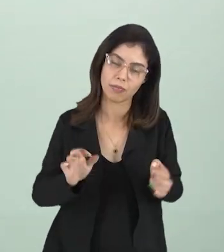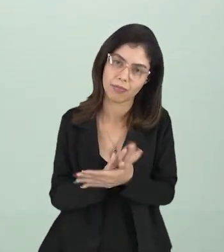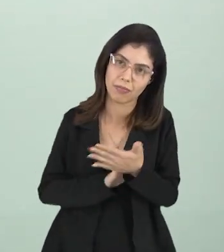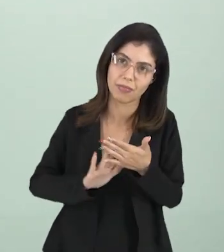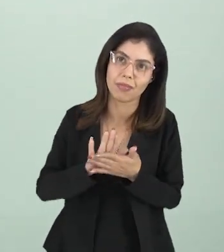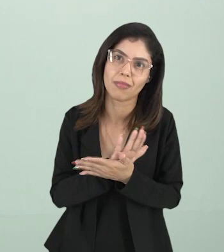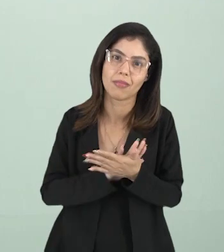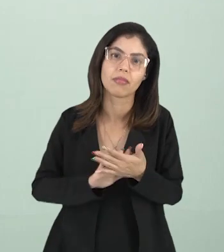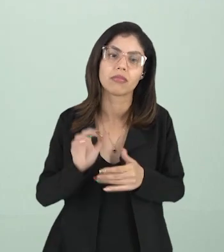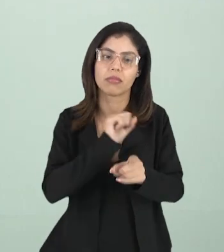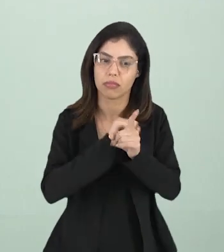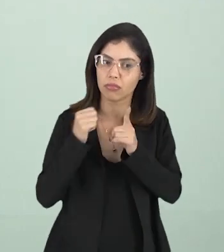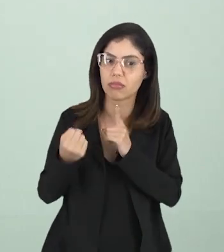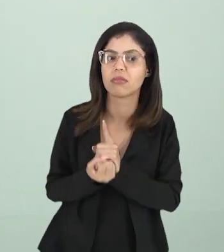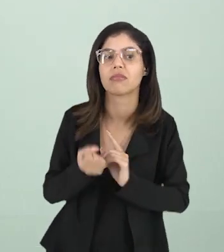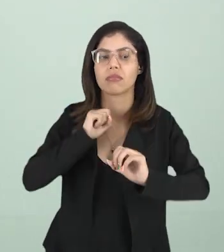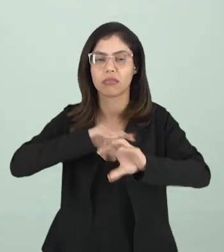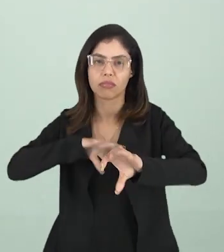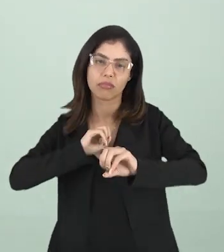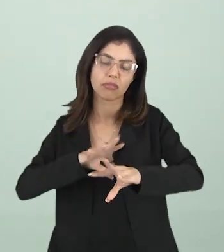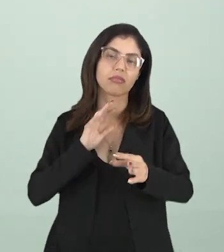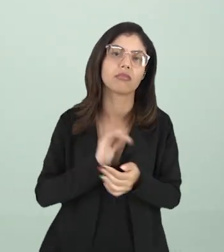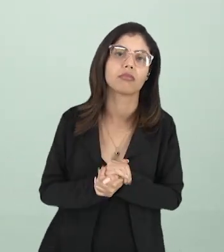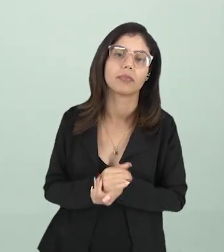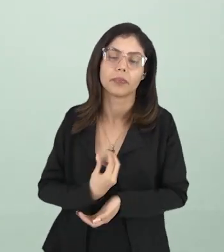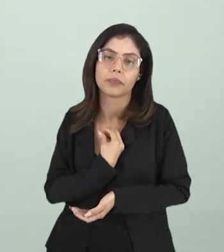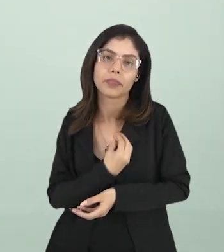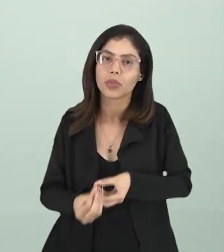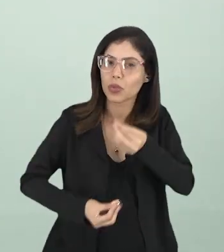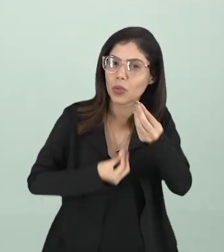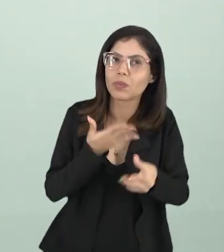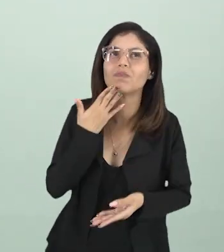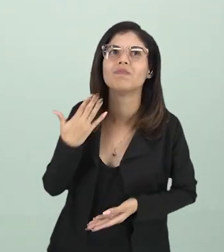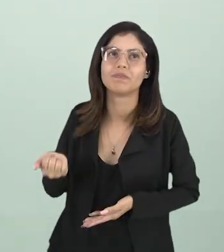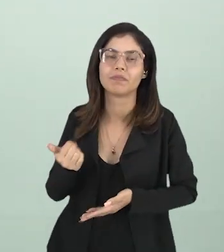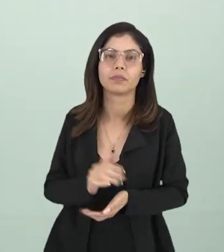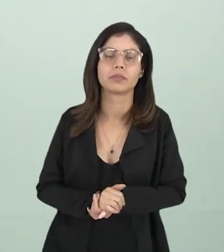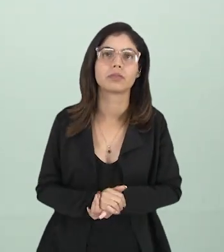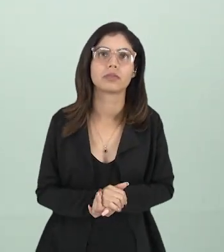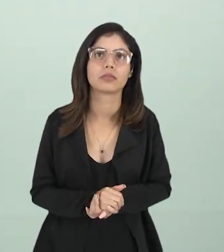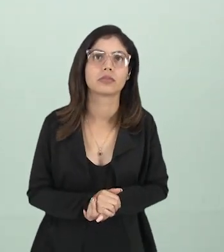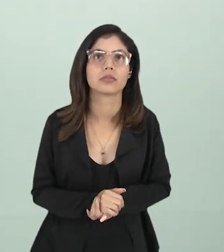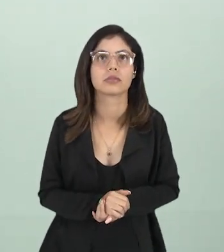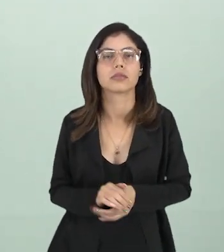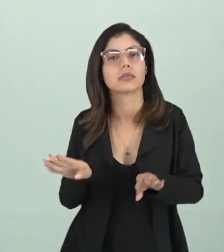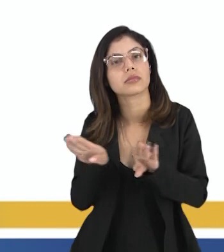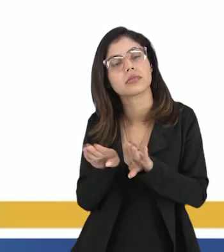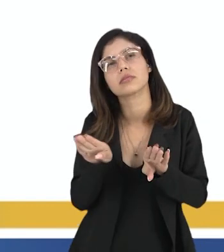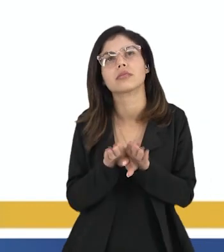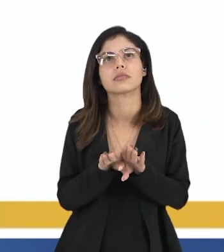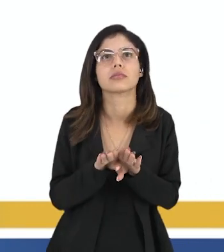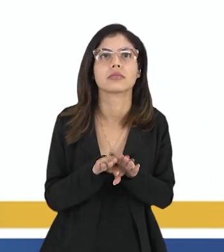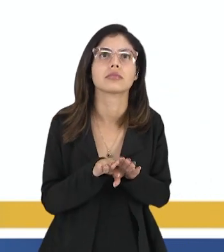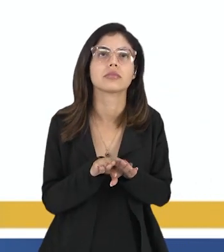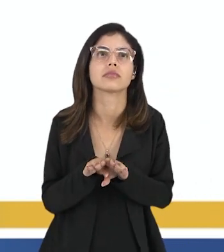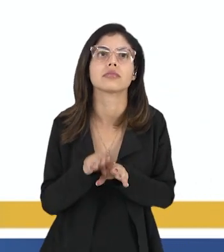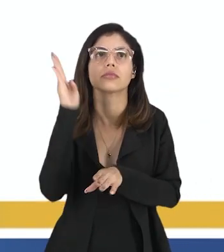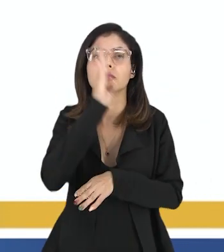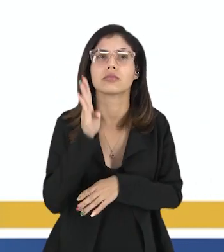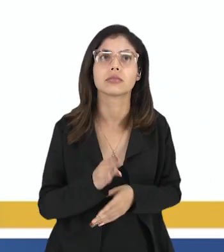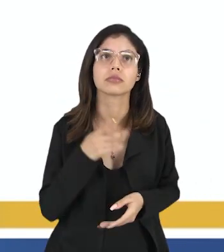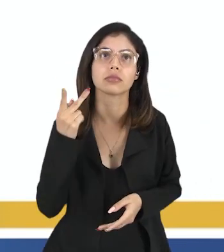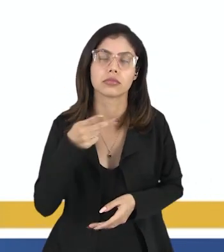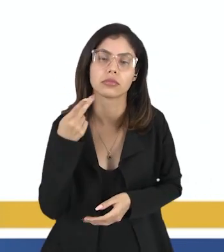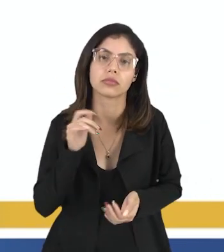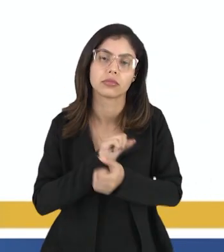né, social, educacional, para se viver com dignidade, tá bom, pessoal? E aí a gente tem também na história do Brasil, quando se fala